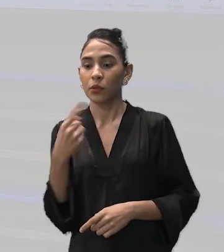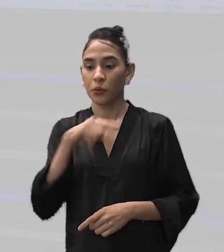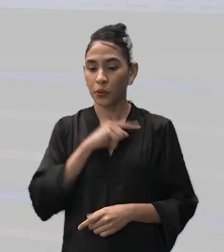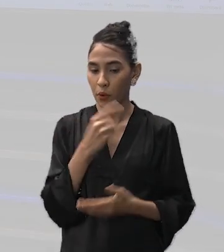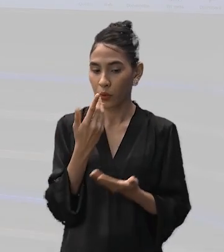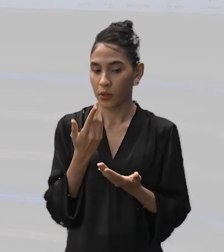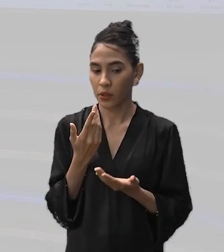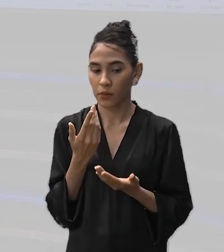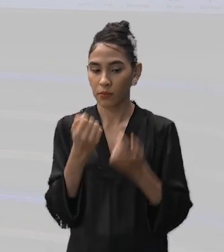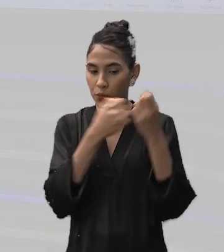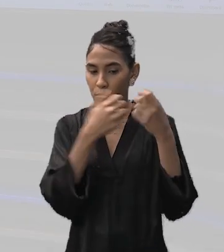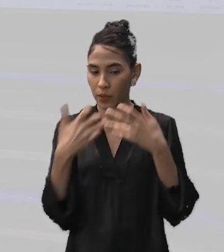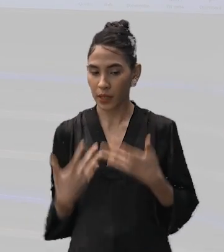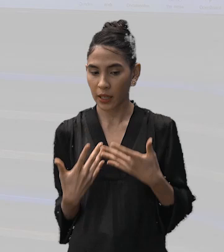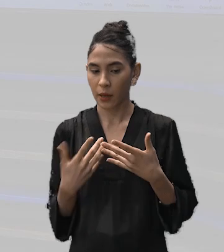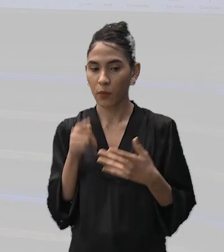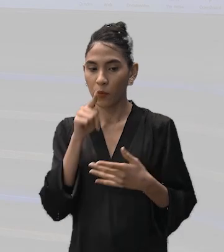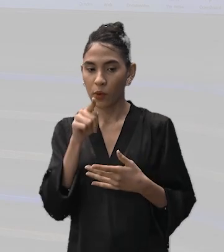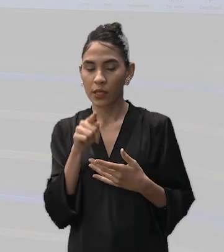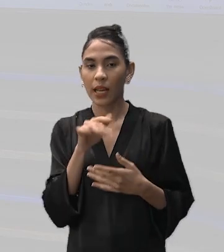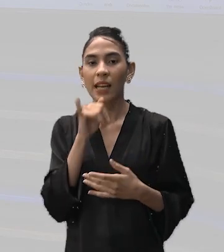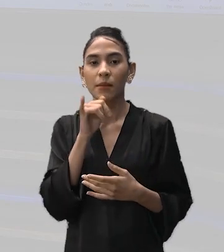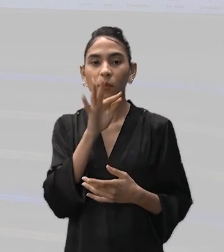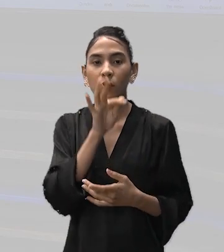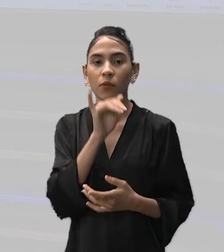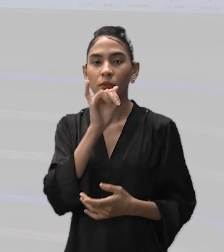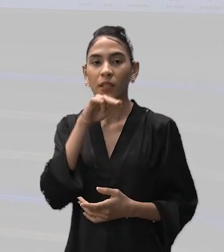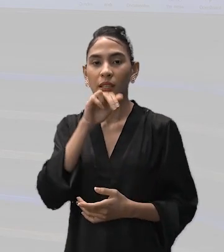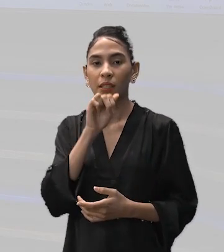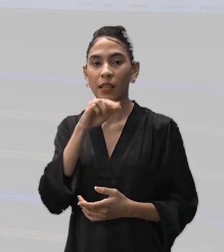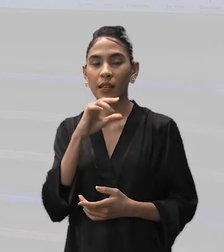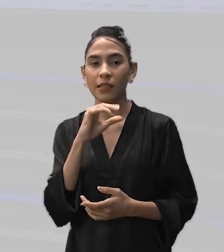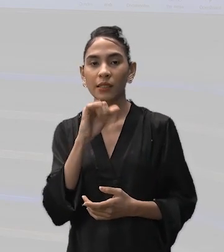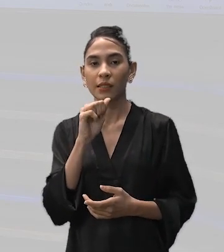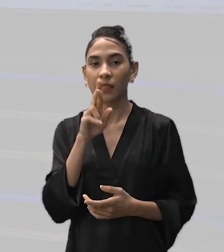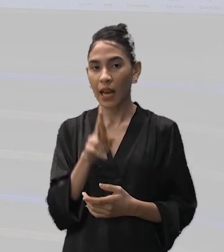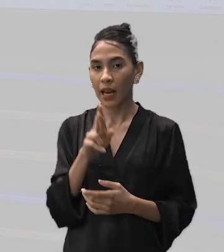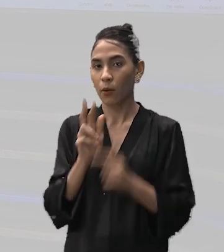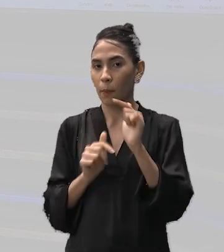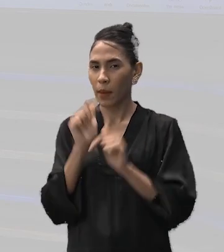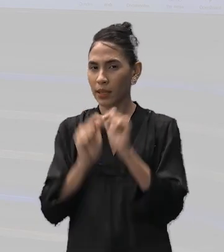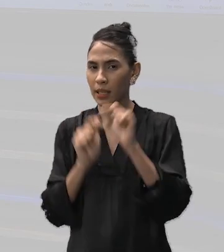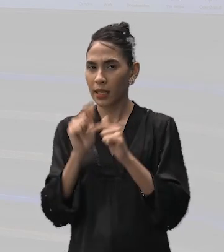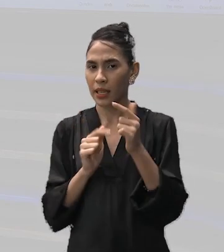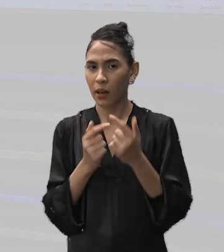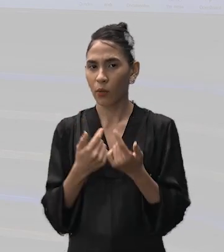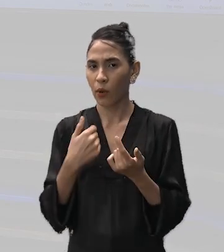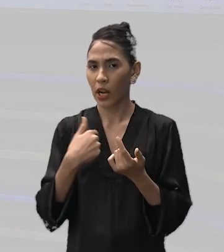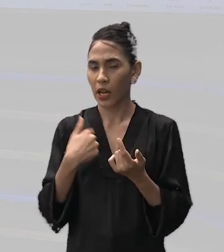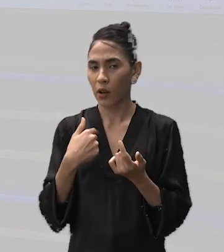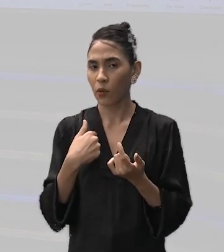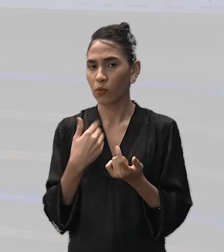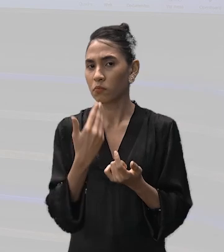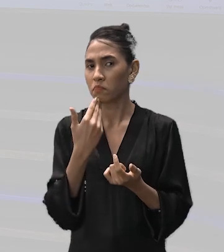agora há pouco então sobre financiar um produto, você tem que verificar de quem eu vou